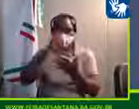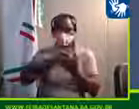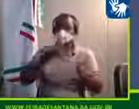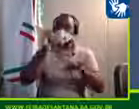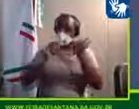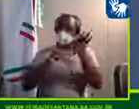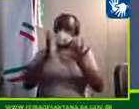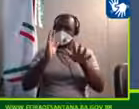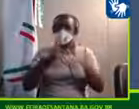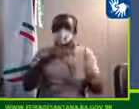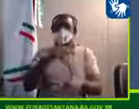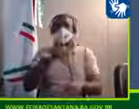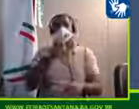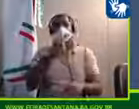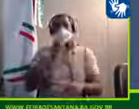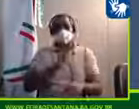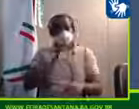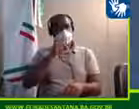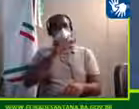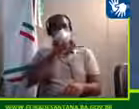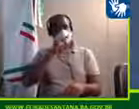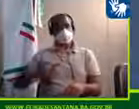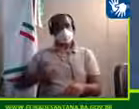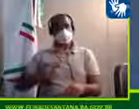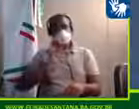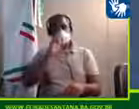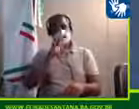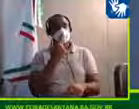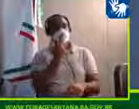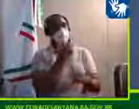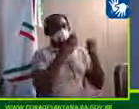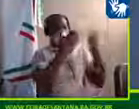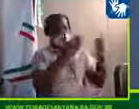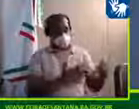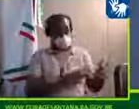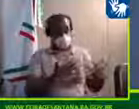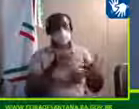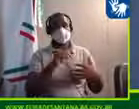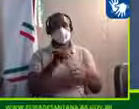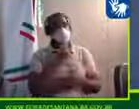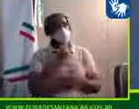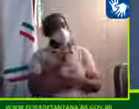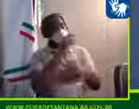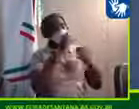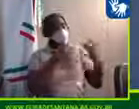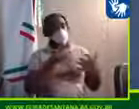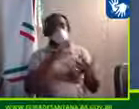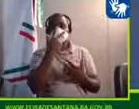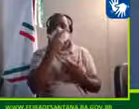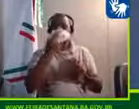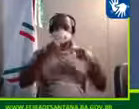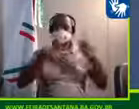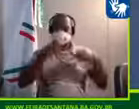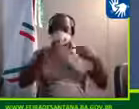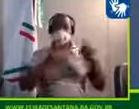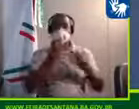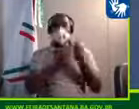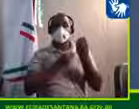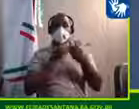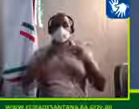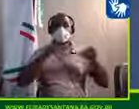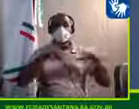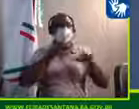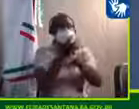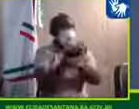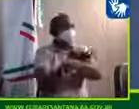avisado ao presidente da federação, eu pessoalmente falei com ele, ao Ricardo, e nós temos uma disputa judicial com relação à manutenção do